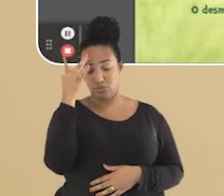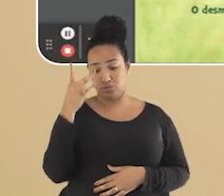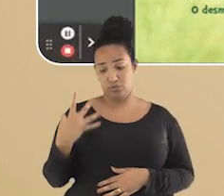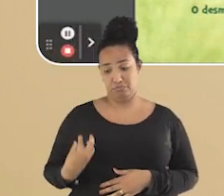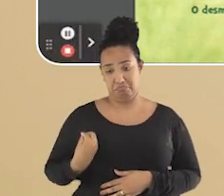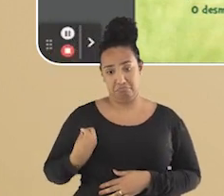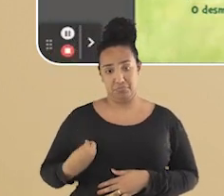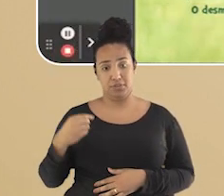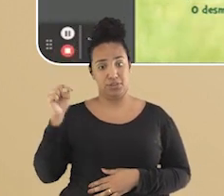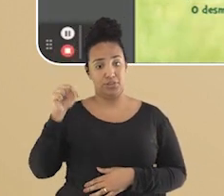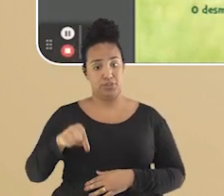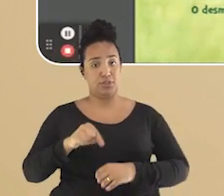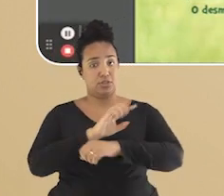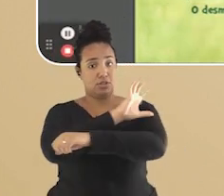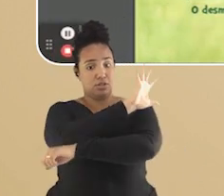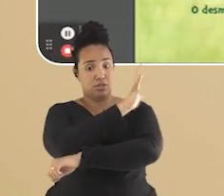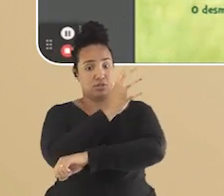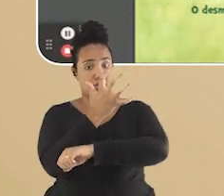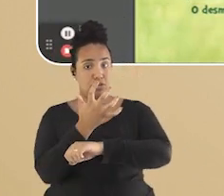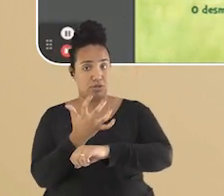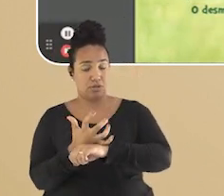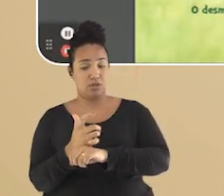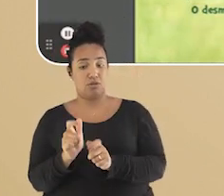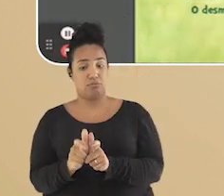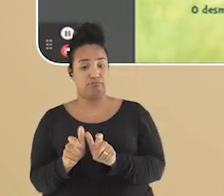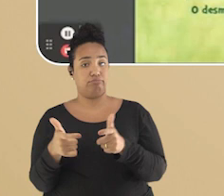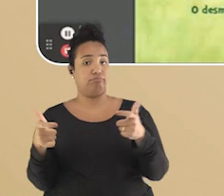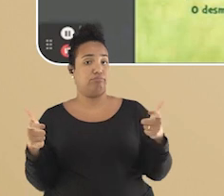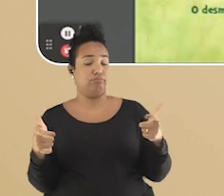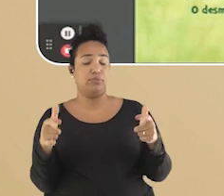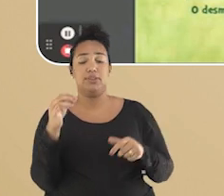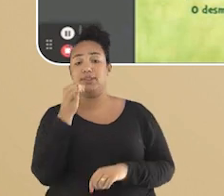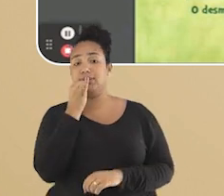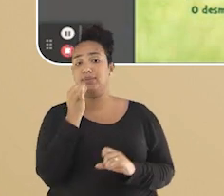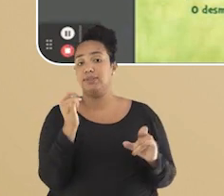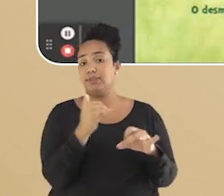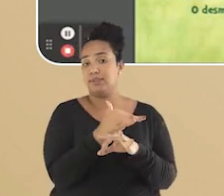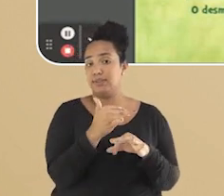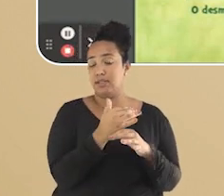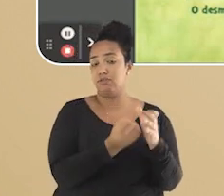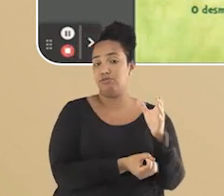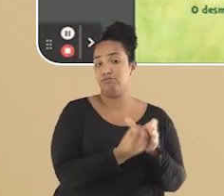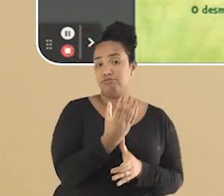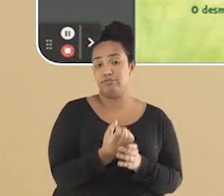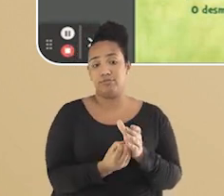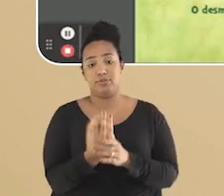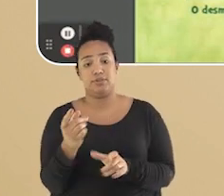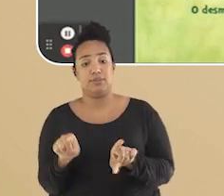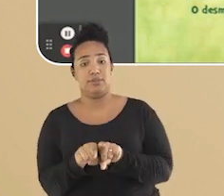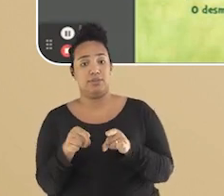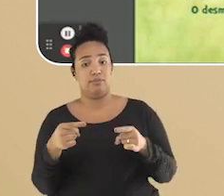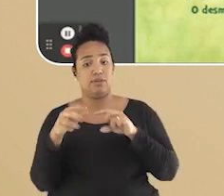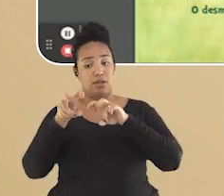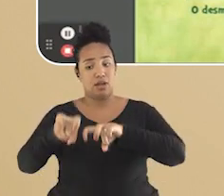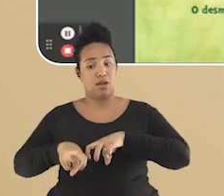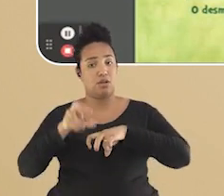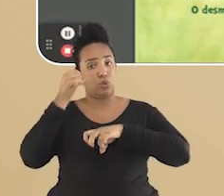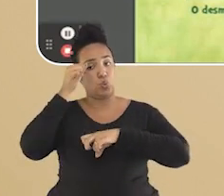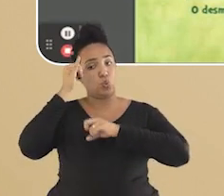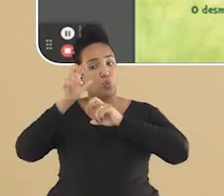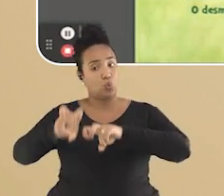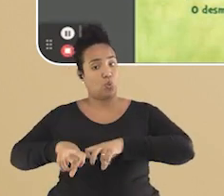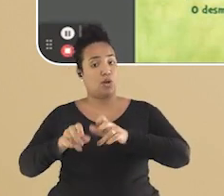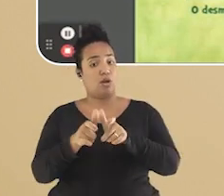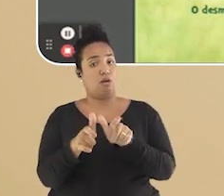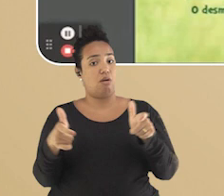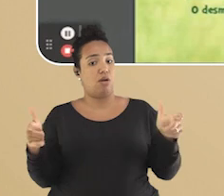crescido muito no Cerrado. Construíram cidades, ampliaram a agricultura e a pecuária e procuraram por